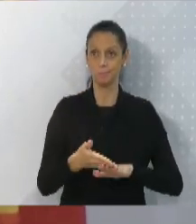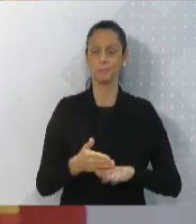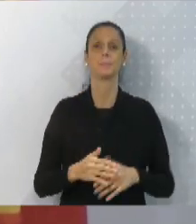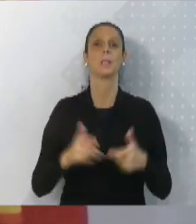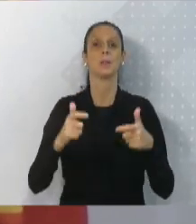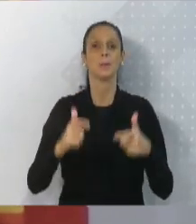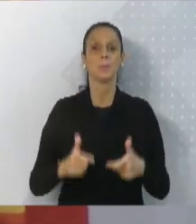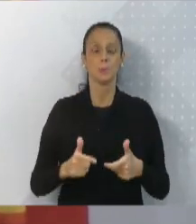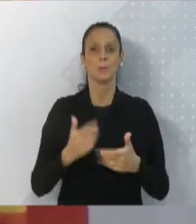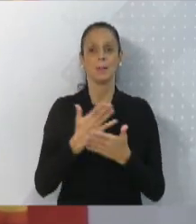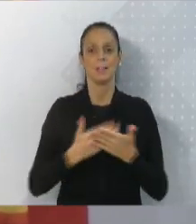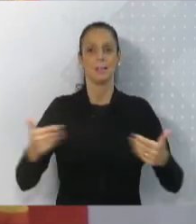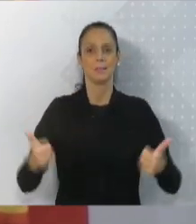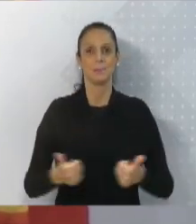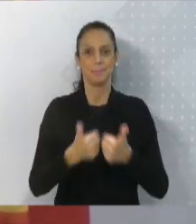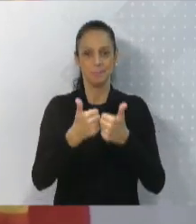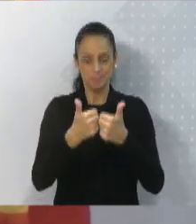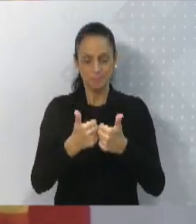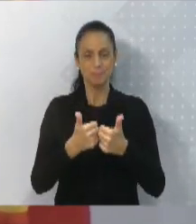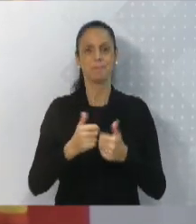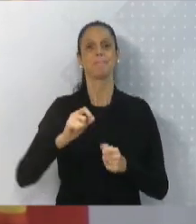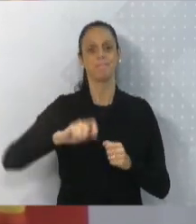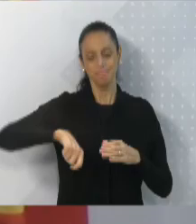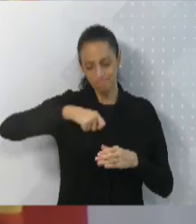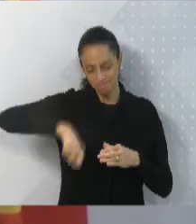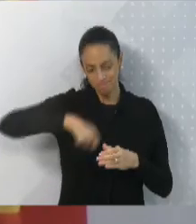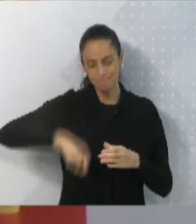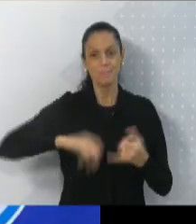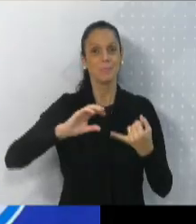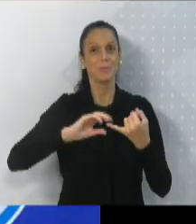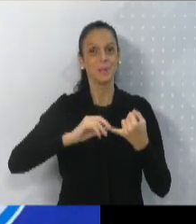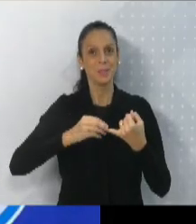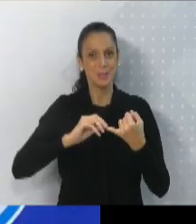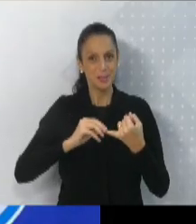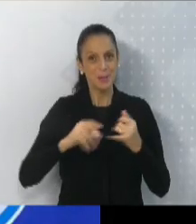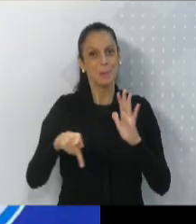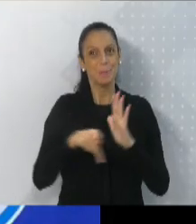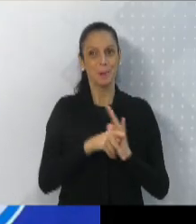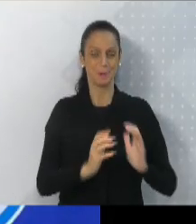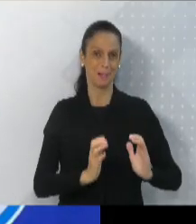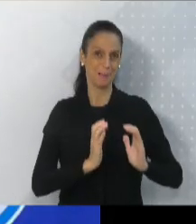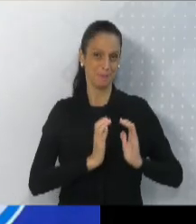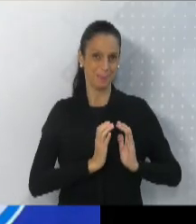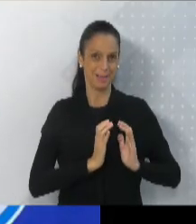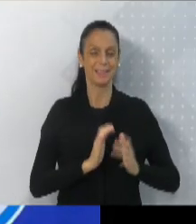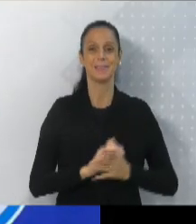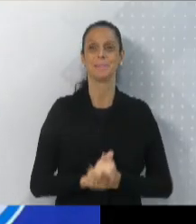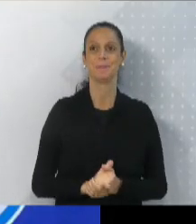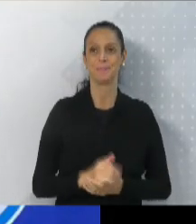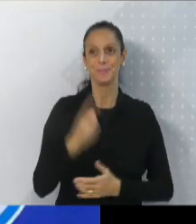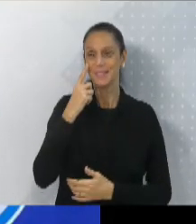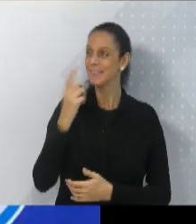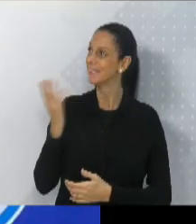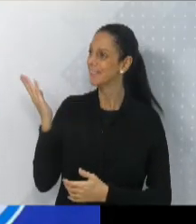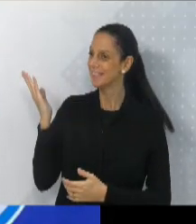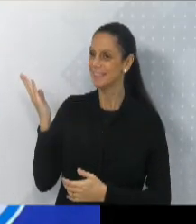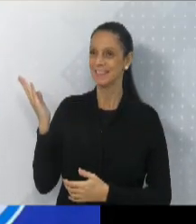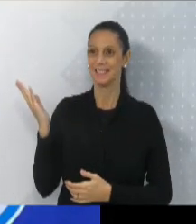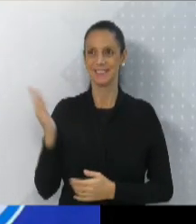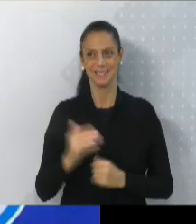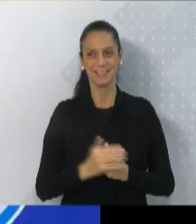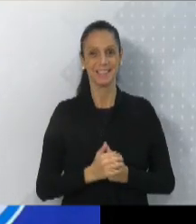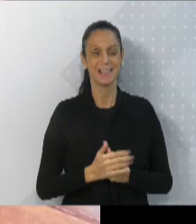Vila Germânica para fazer a feijoada da pai diga as passagens já falei se vou reforçar novamente